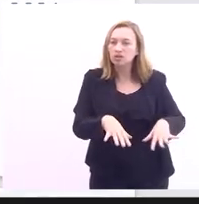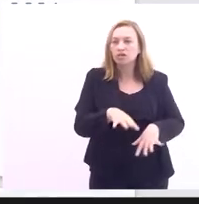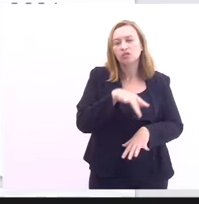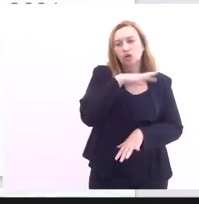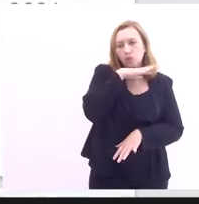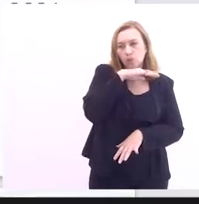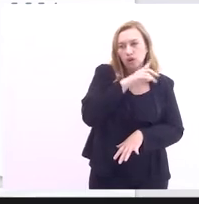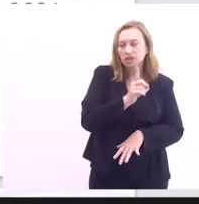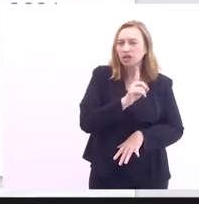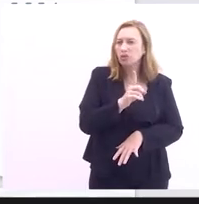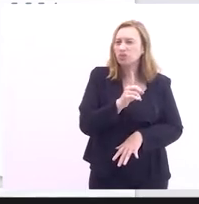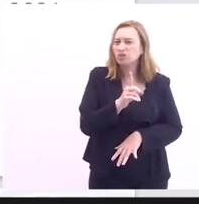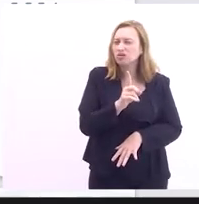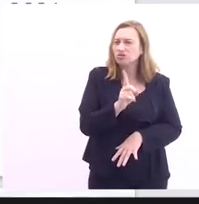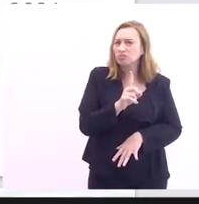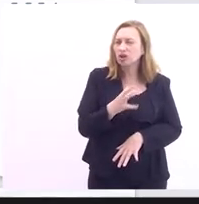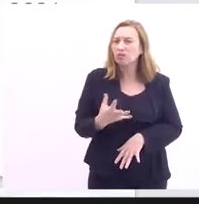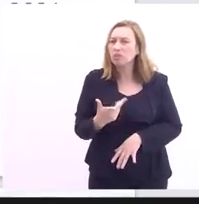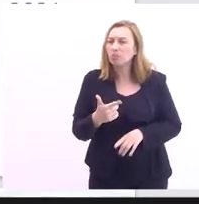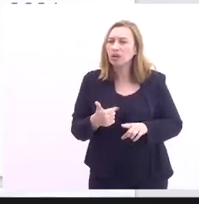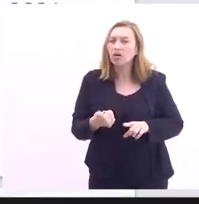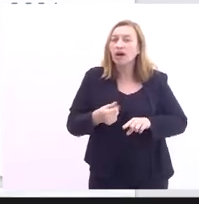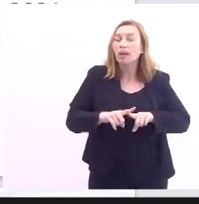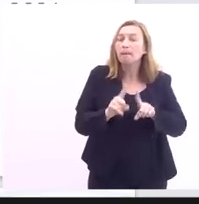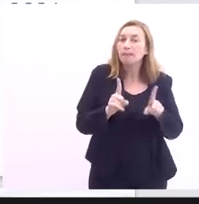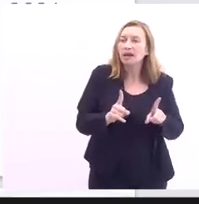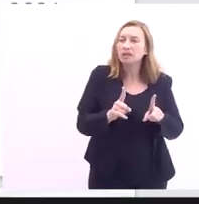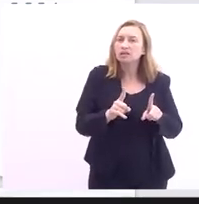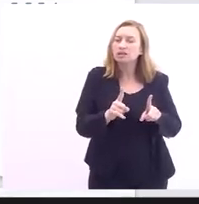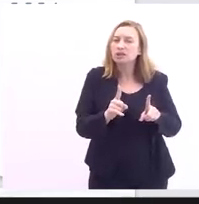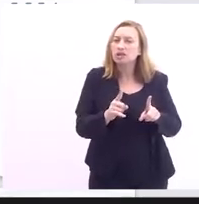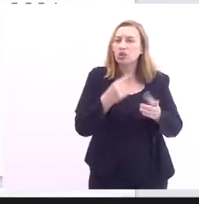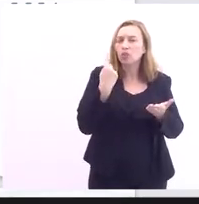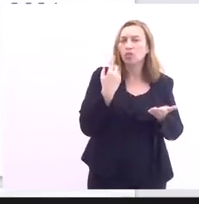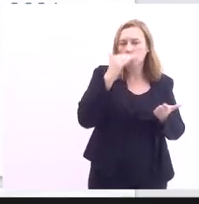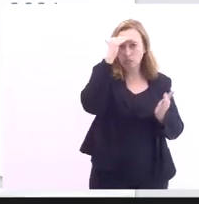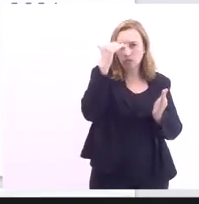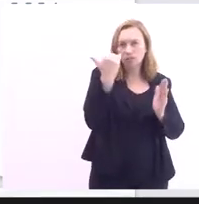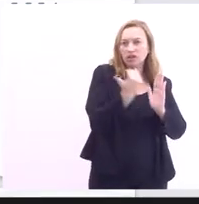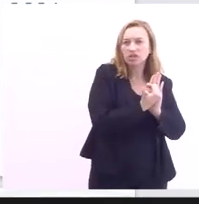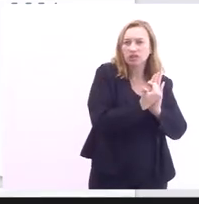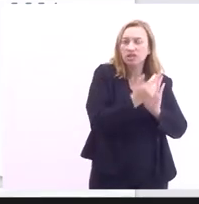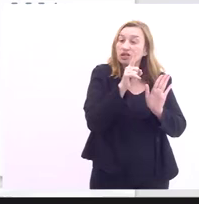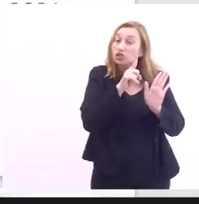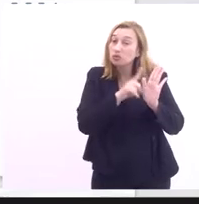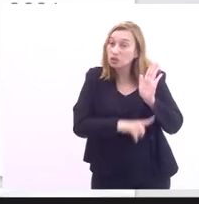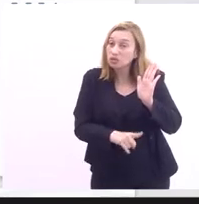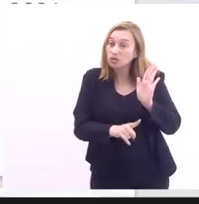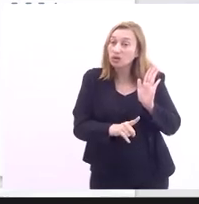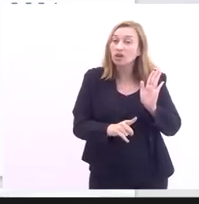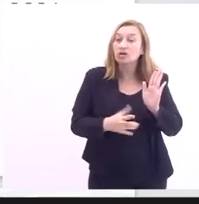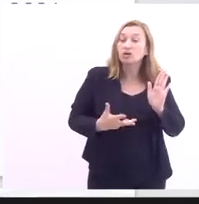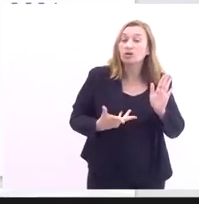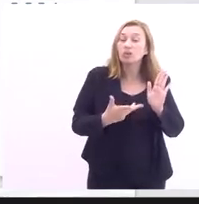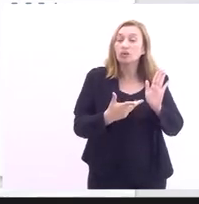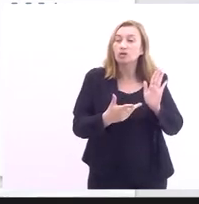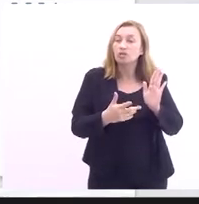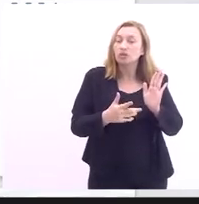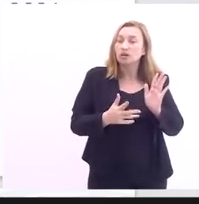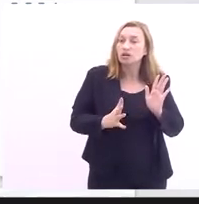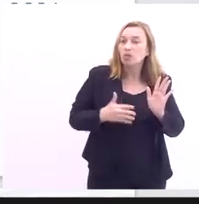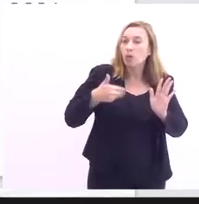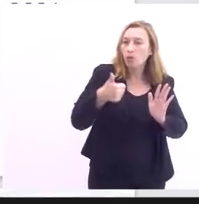insatisfatório. Não que ela não tenha melhorado, mas ela tinha se comprometido com um plano de uma redução bem mais consistente para colocar muito mais